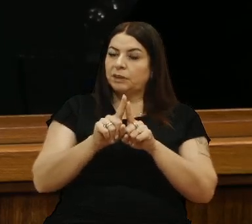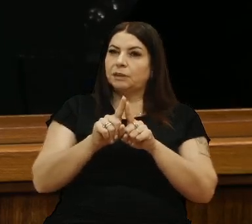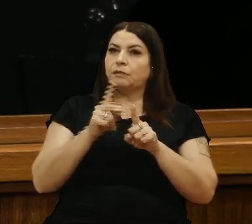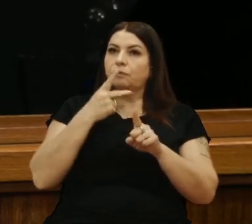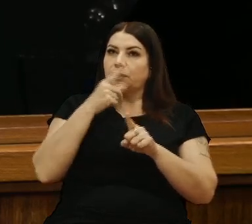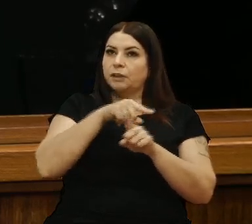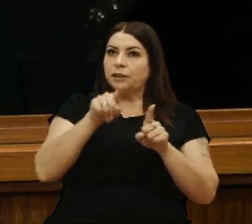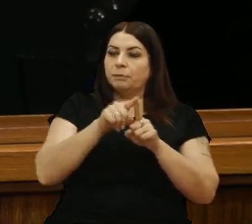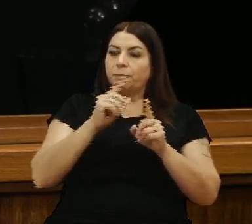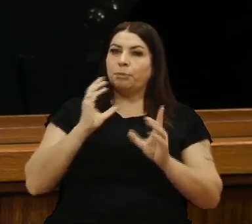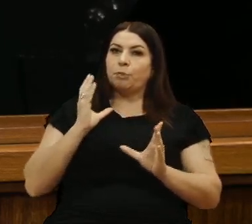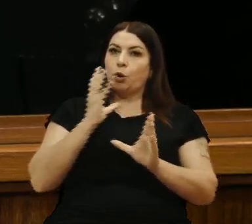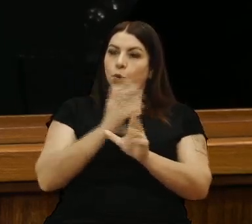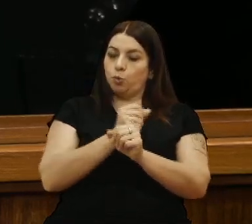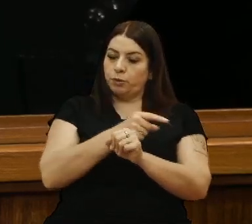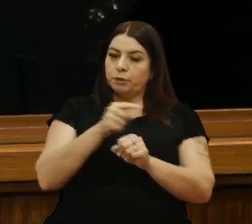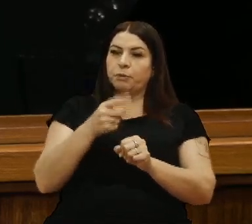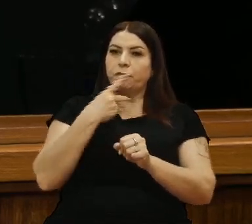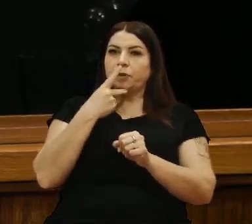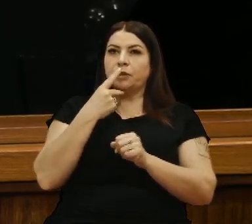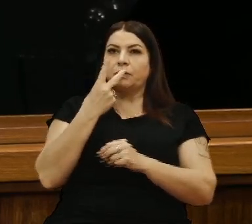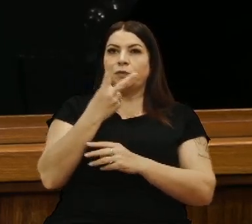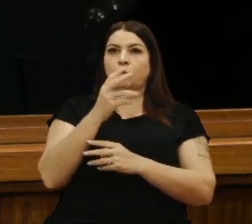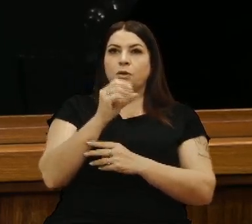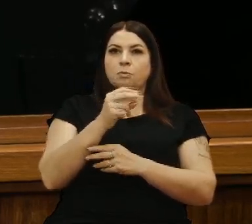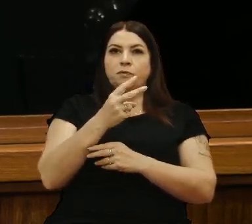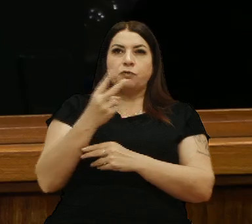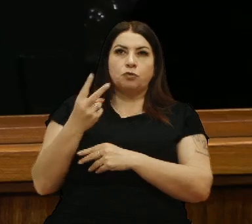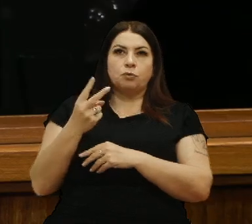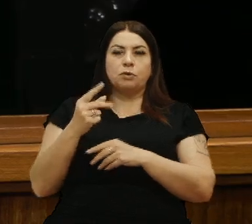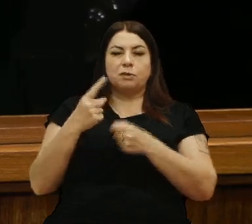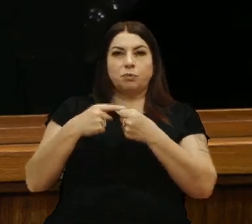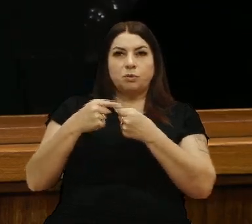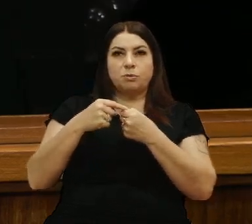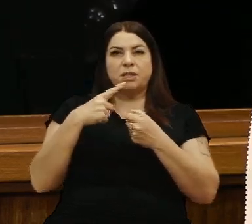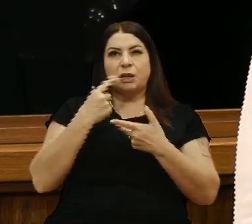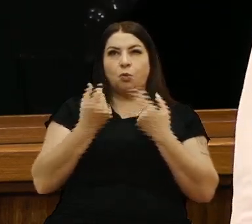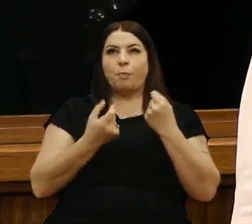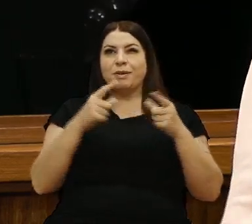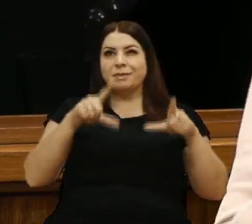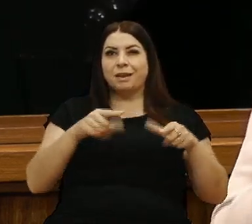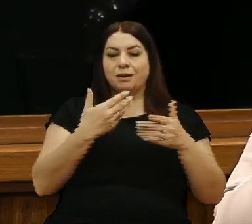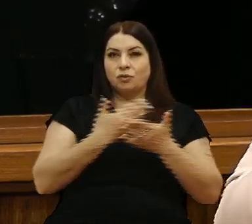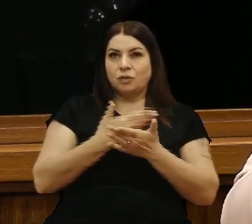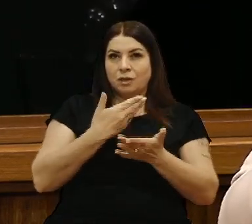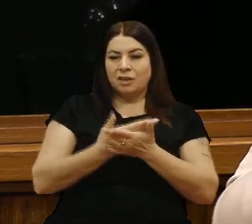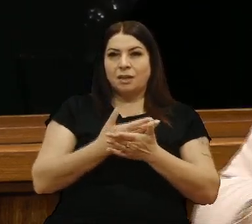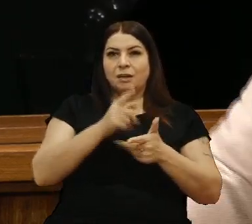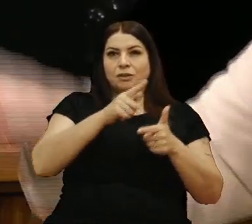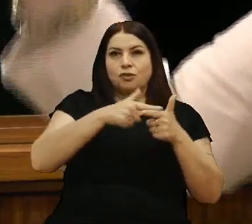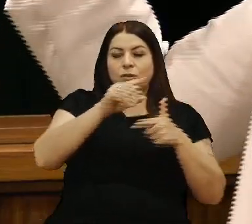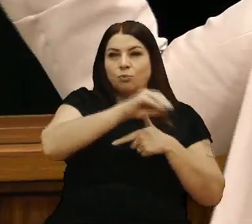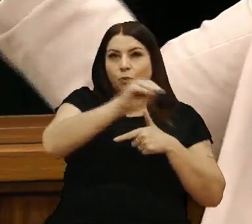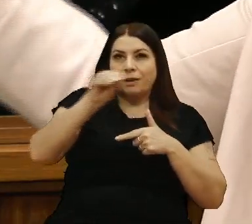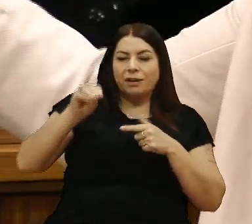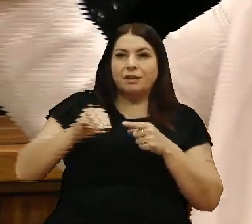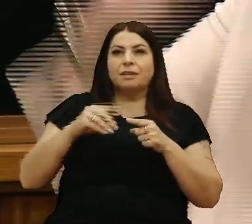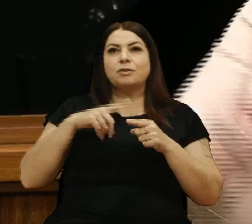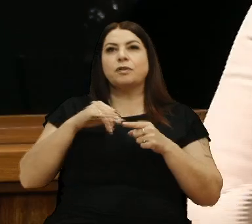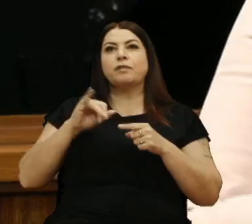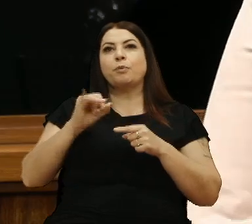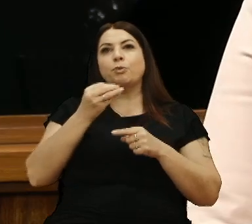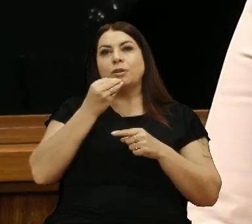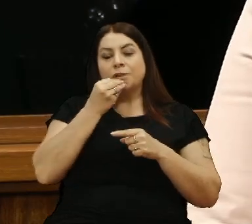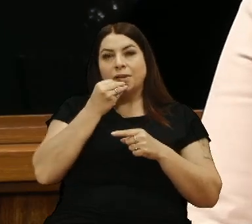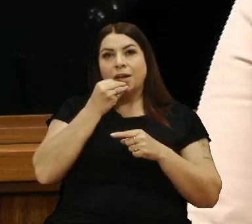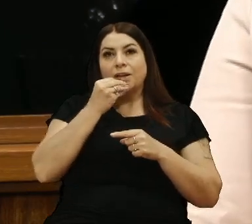ponderação para concluir, acho que foi em 2022 que o município teve algumas salas de aulas distribuídas, e eu tive a